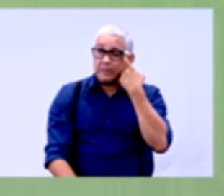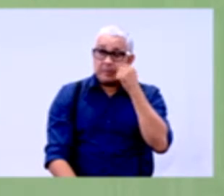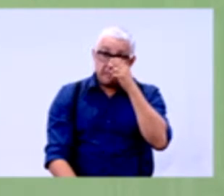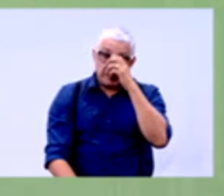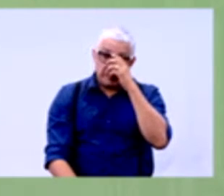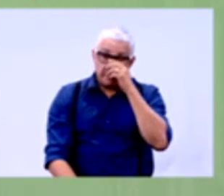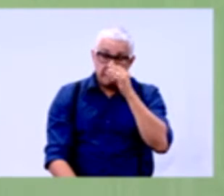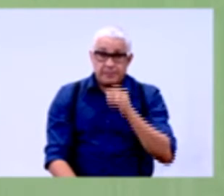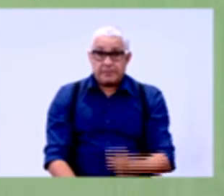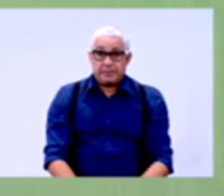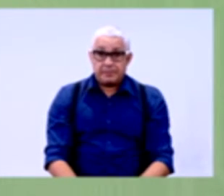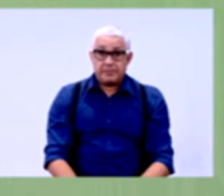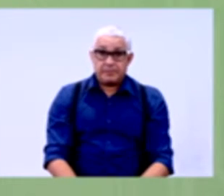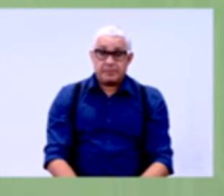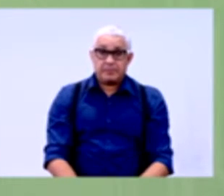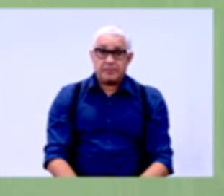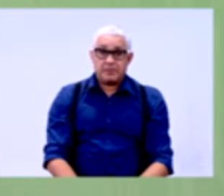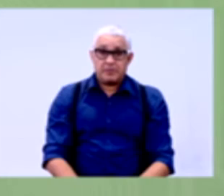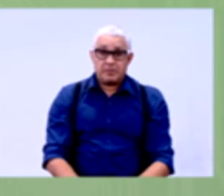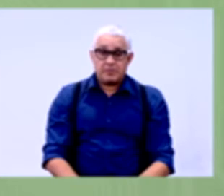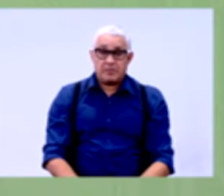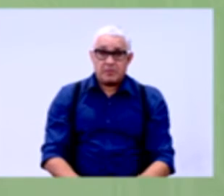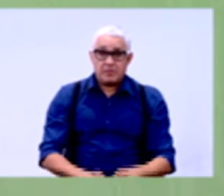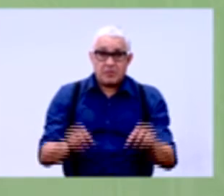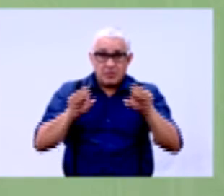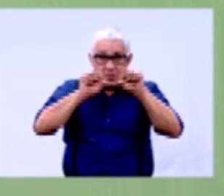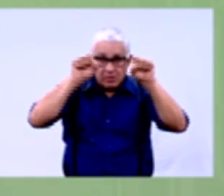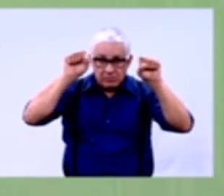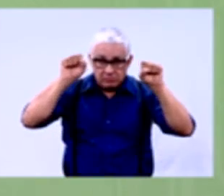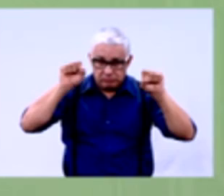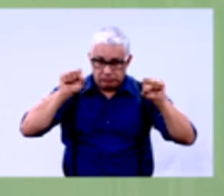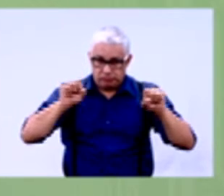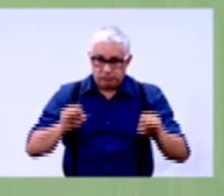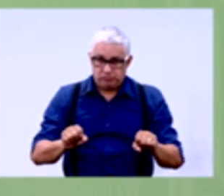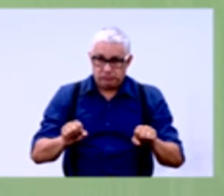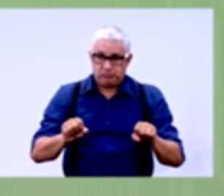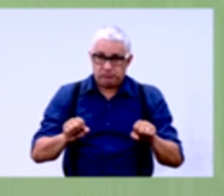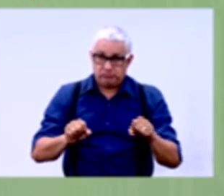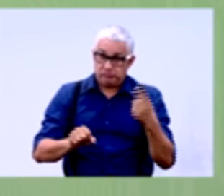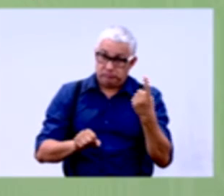Diagrama de sequência. Sistematizar